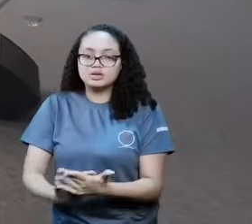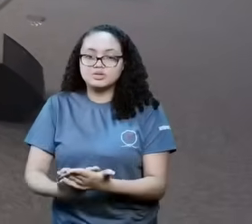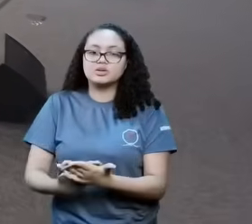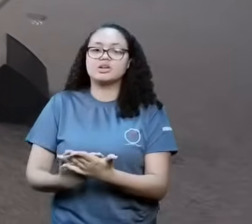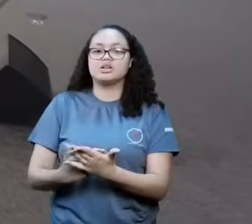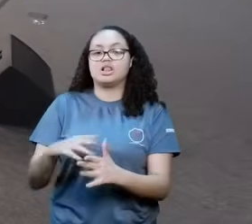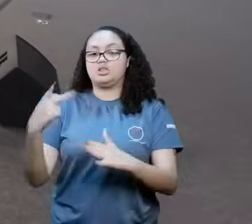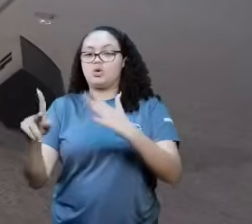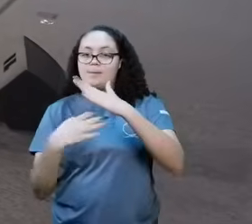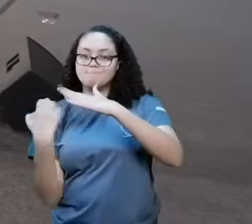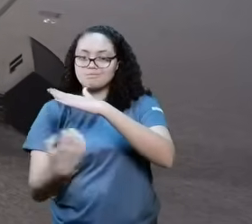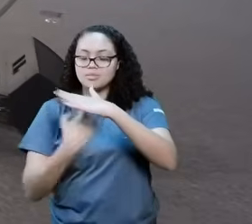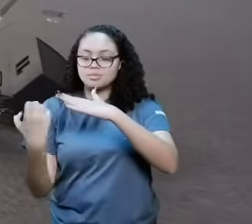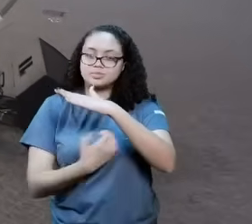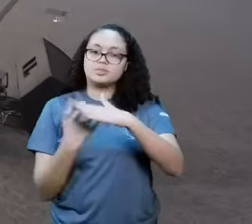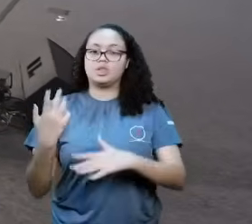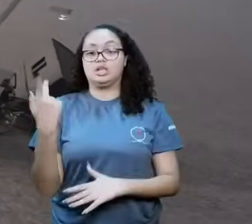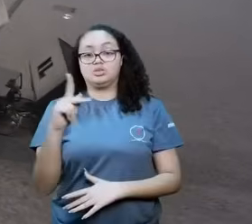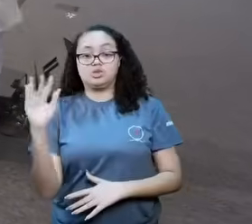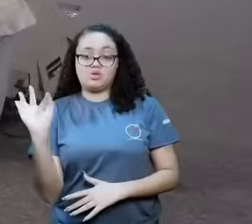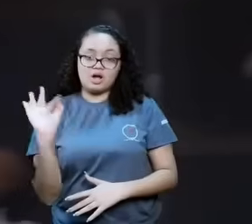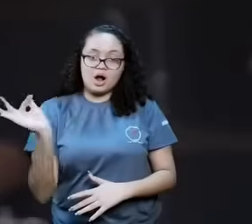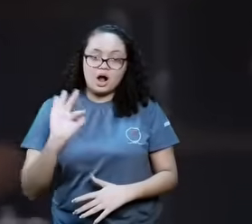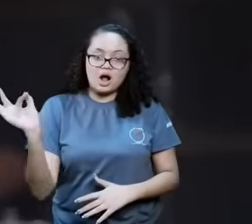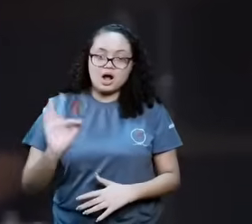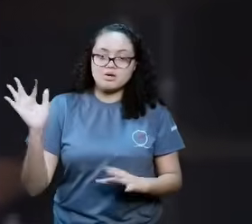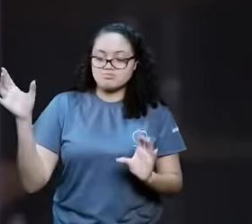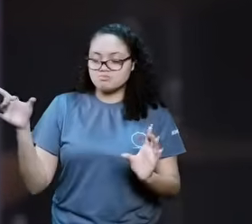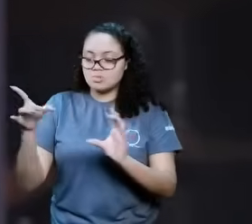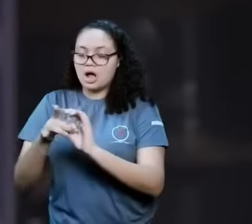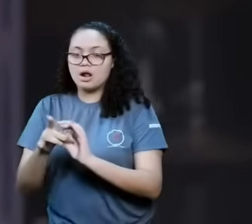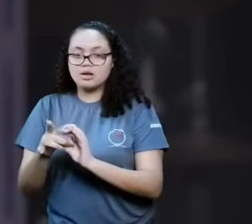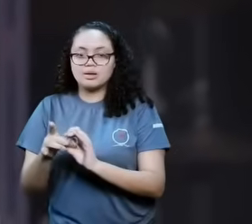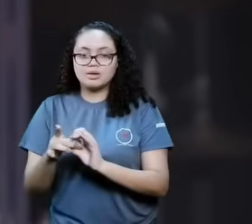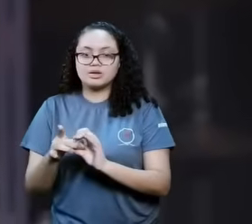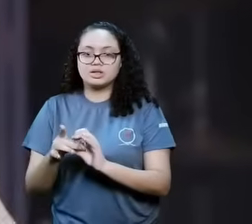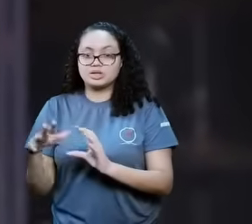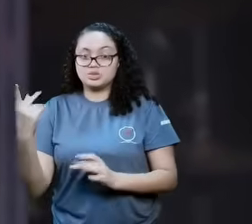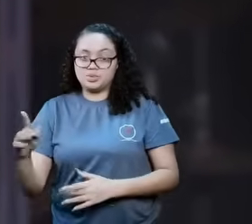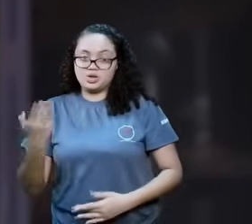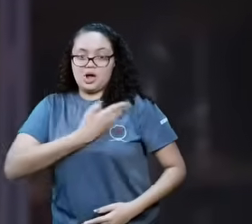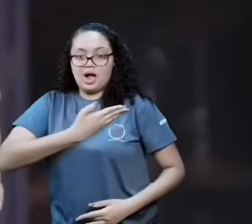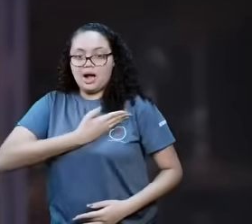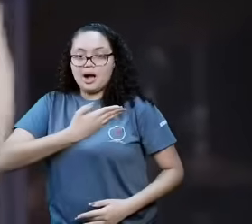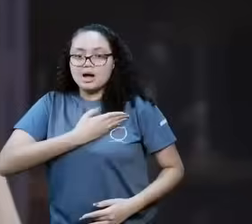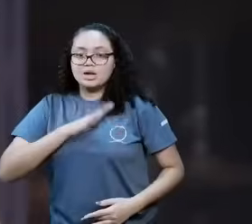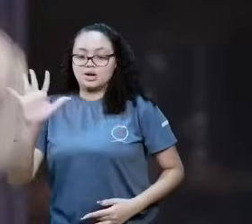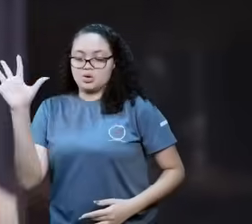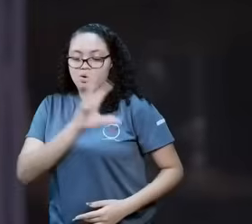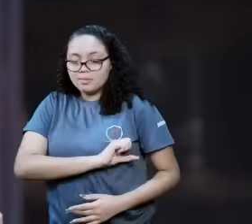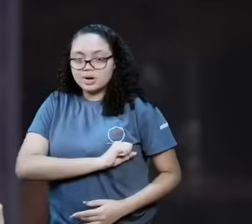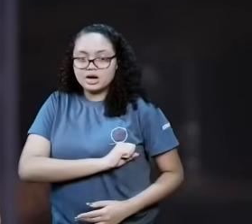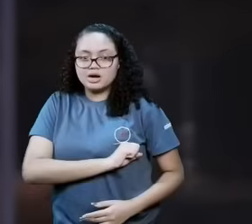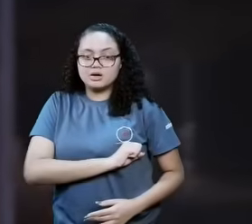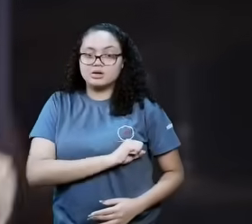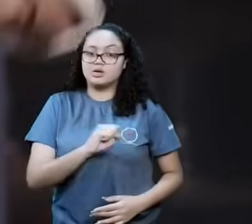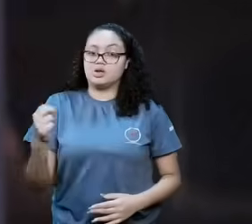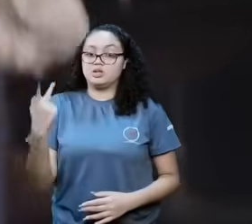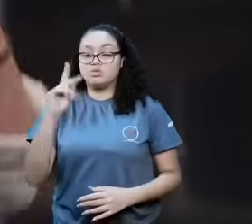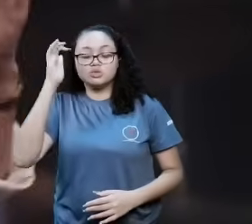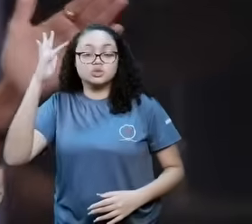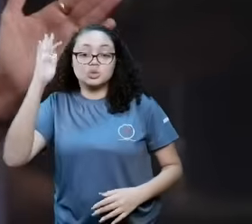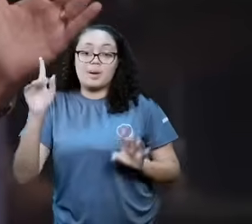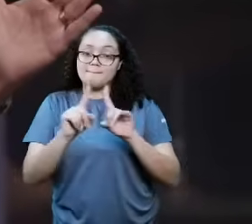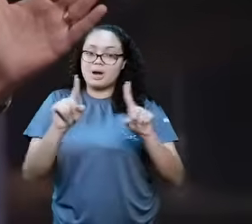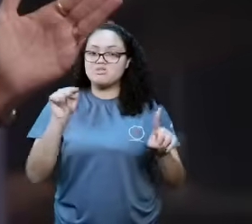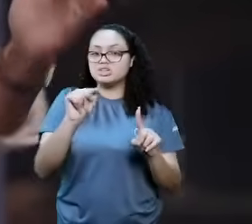renda da tua empresa, acima da tua faculdade, acima das tuas alianças, acima da tua amizade, acima dos teus amores, acima dos teus sonhos.